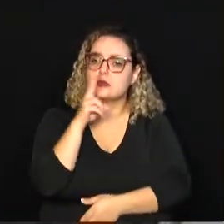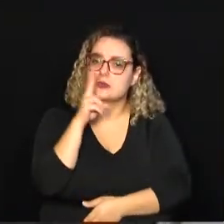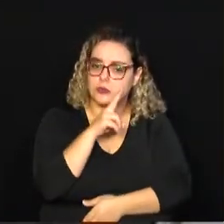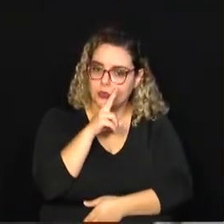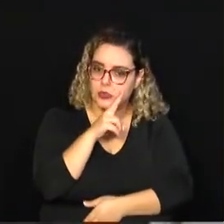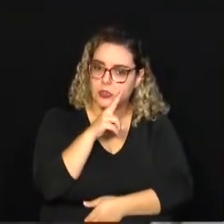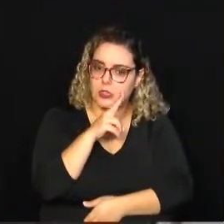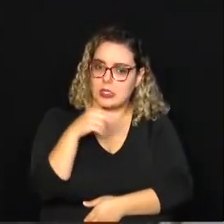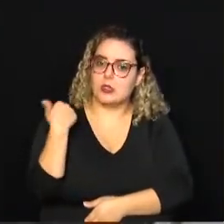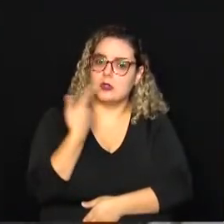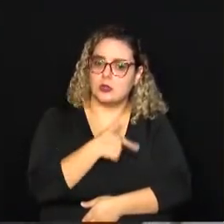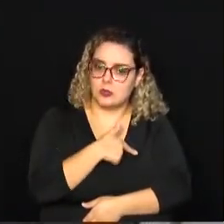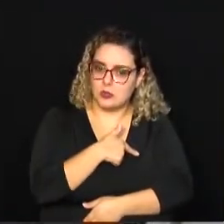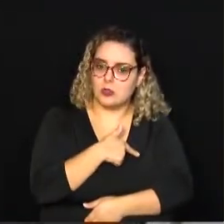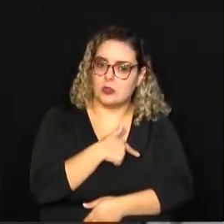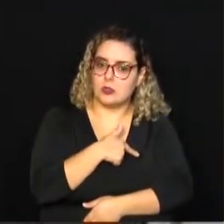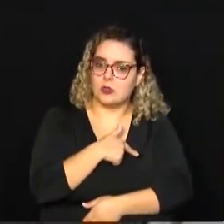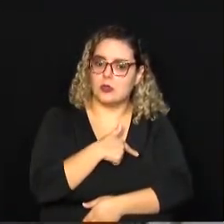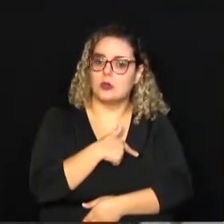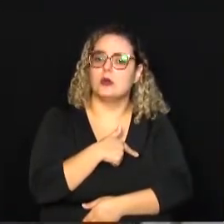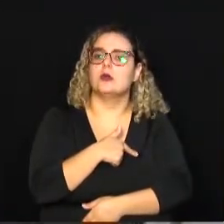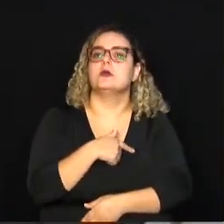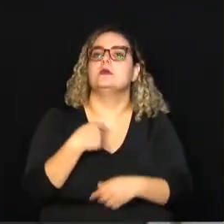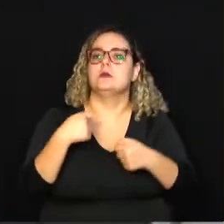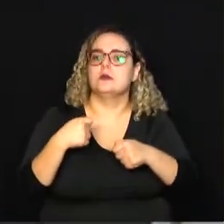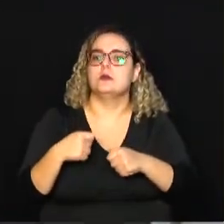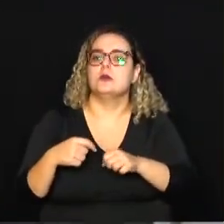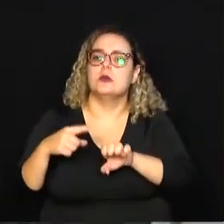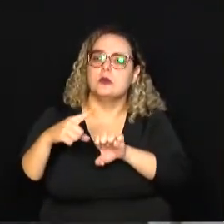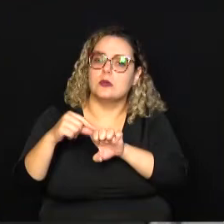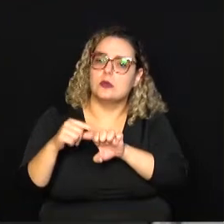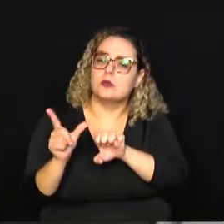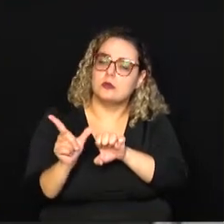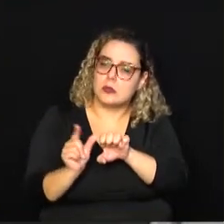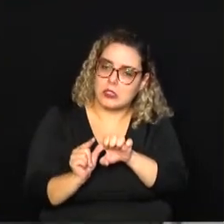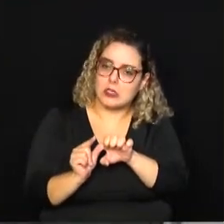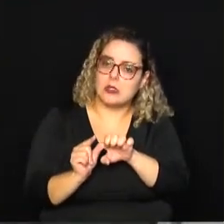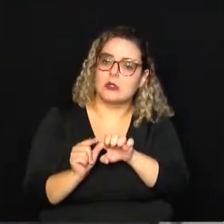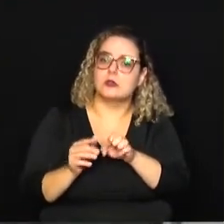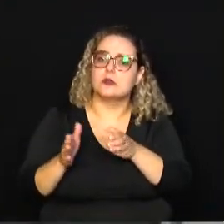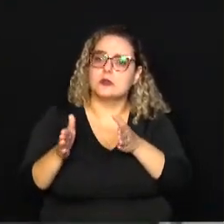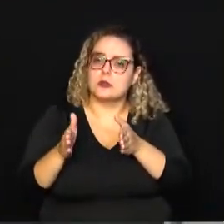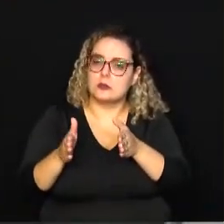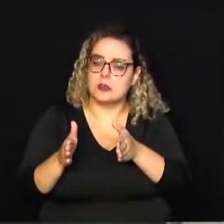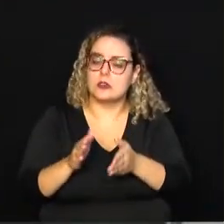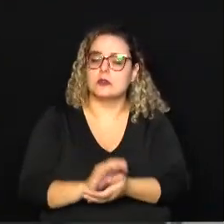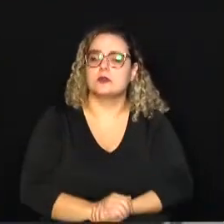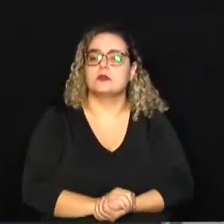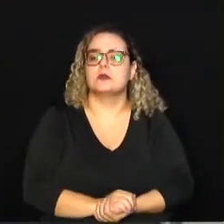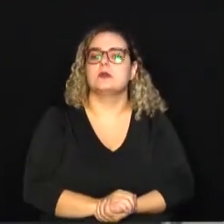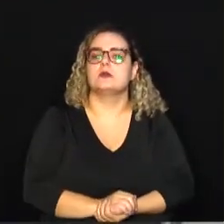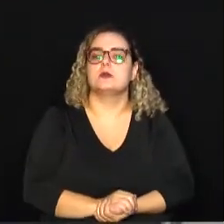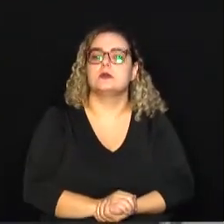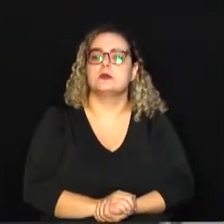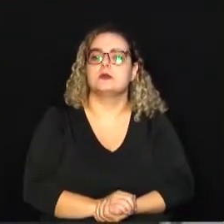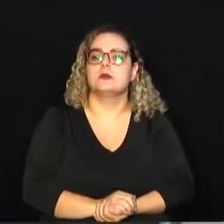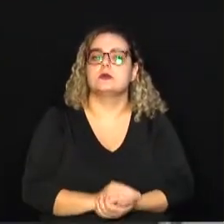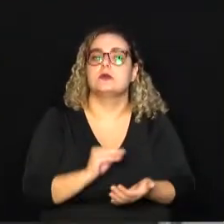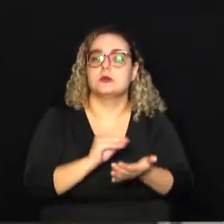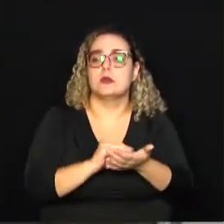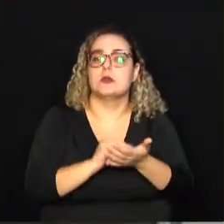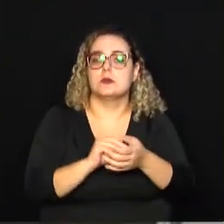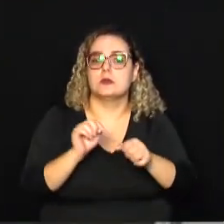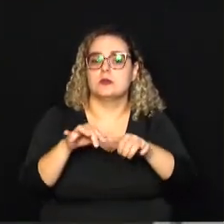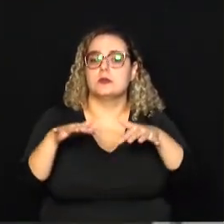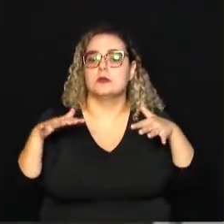seja ampliado para os pequenos empresários, né, para os médios pequenos empresários, né. Na última sessão que nós tivemos,